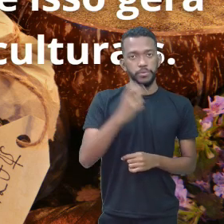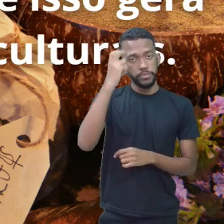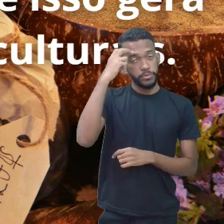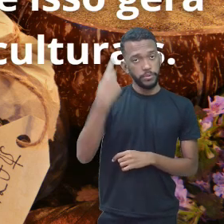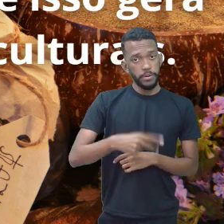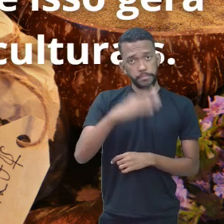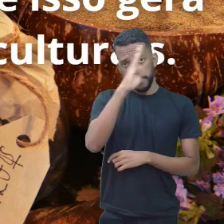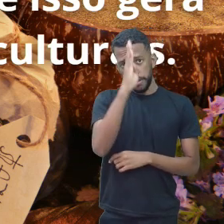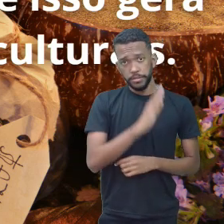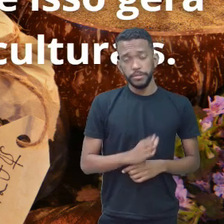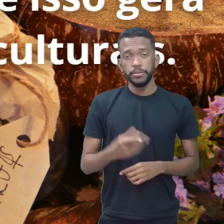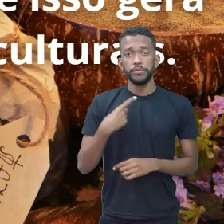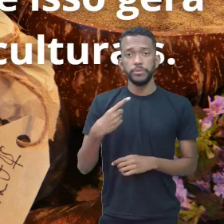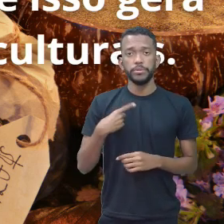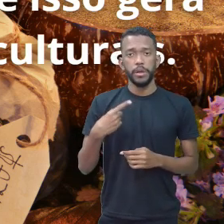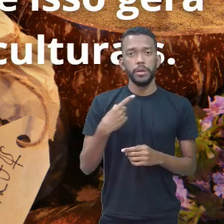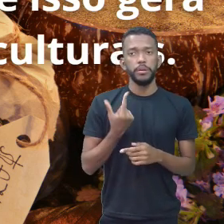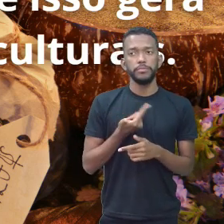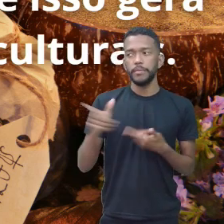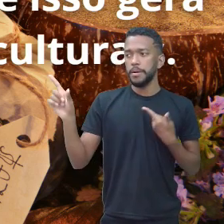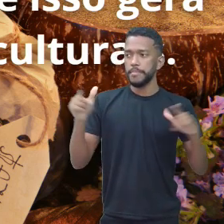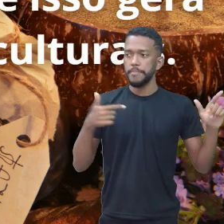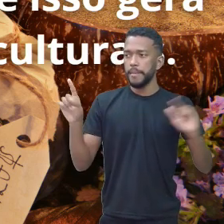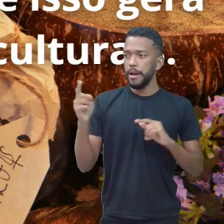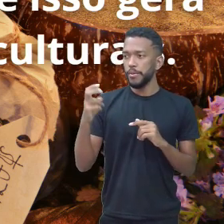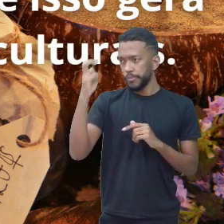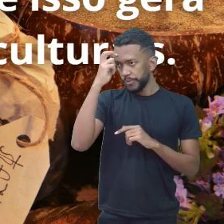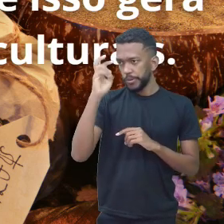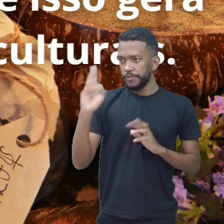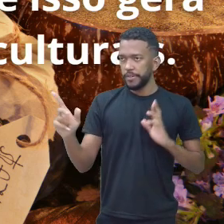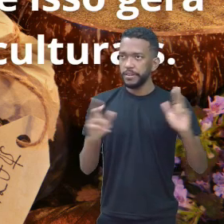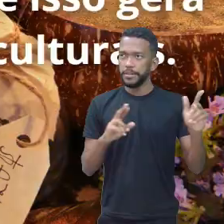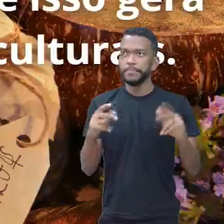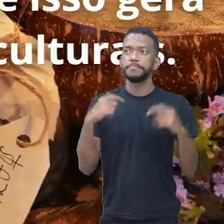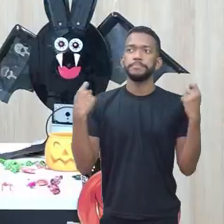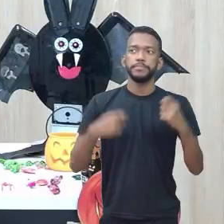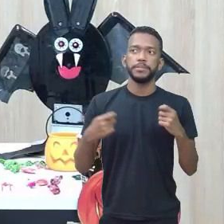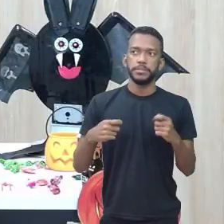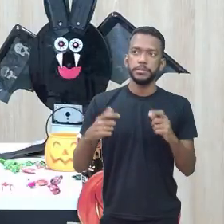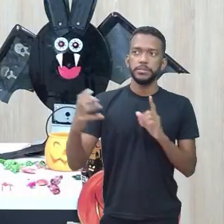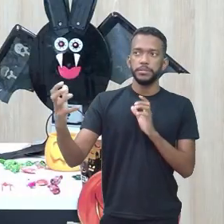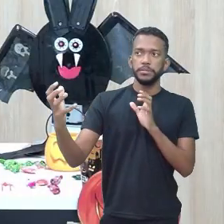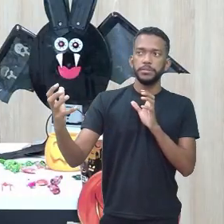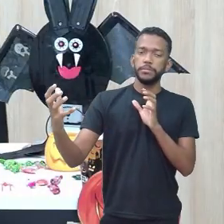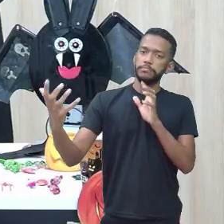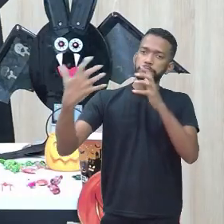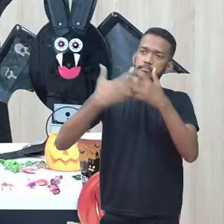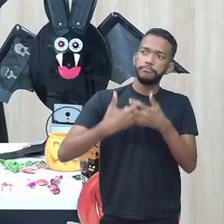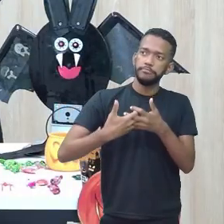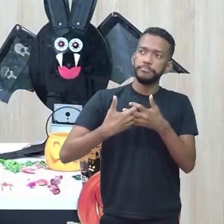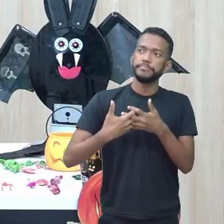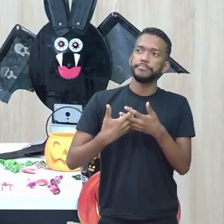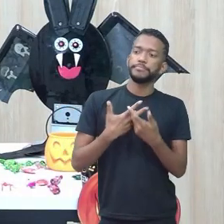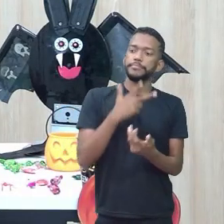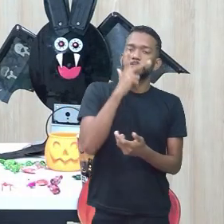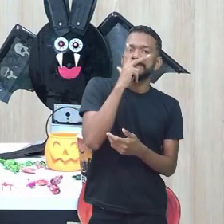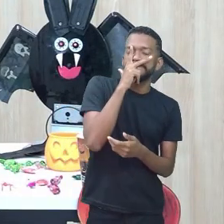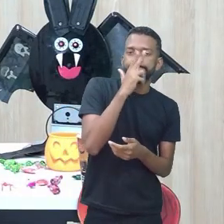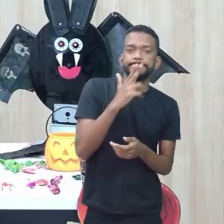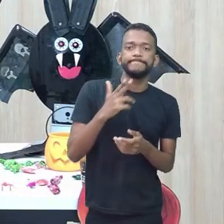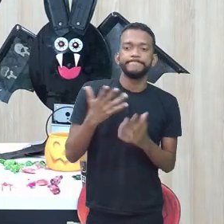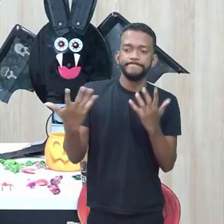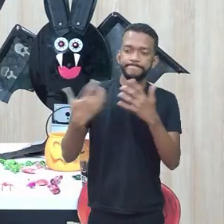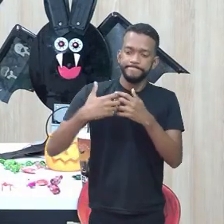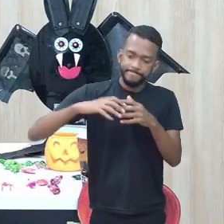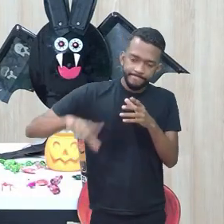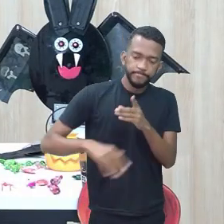brasileira, tem aspectos de culturas diferentes, e isso tem que chegar harmonioso, né? Tem que chegar isso de forma a